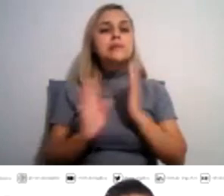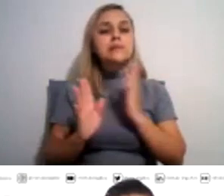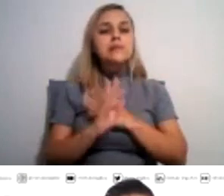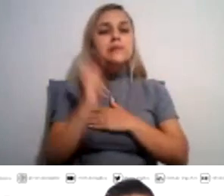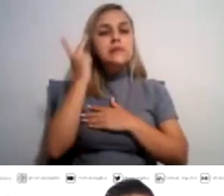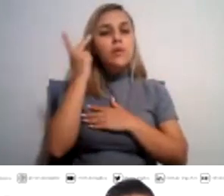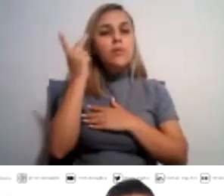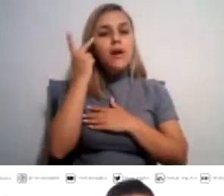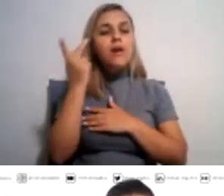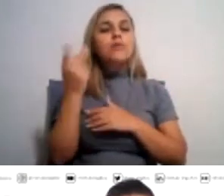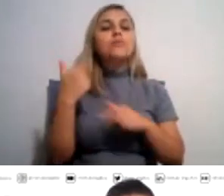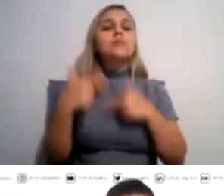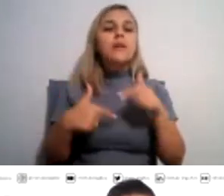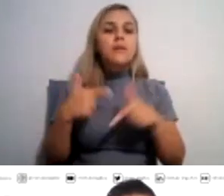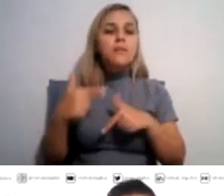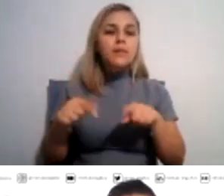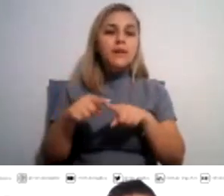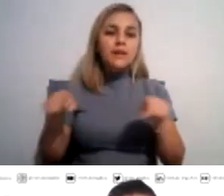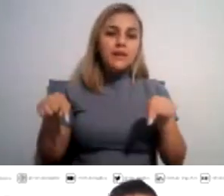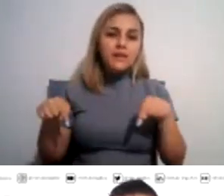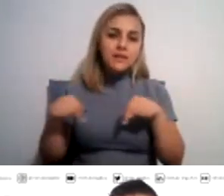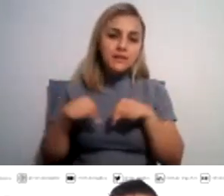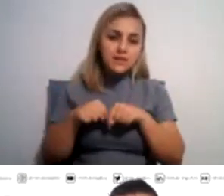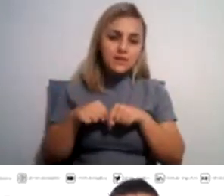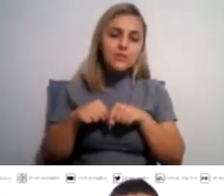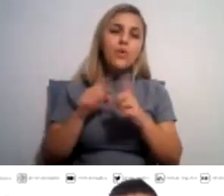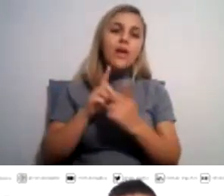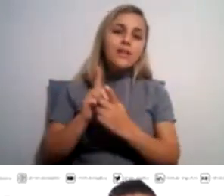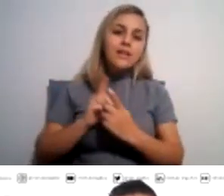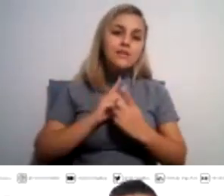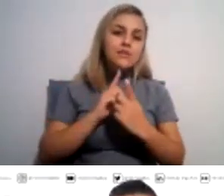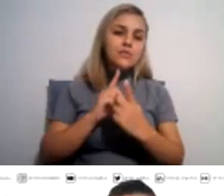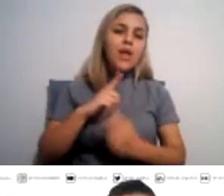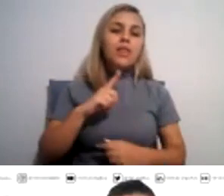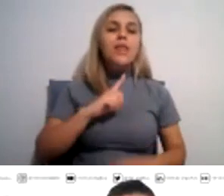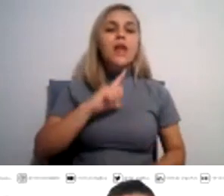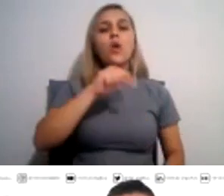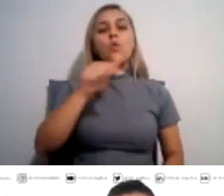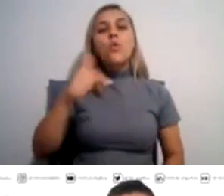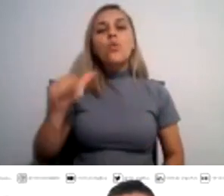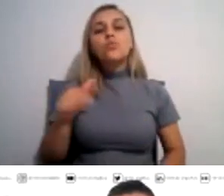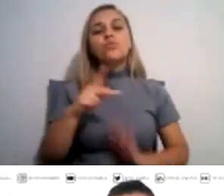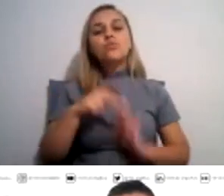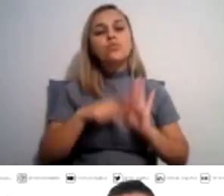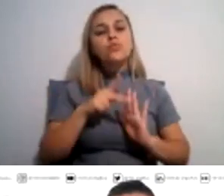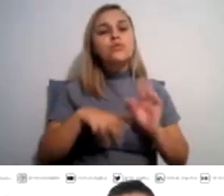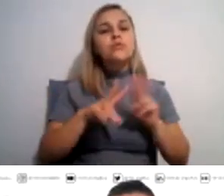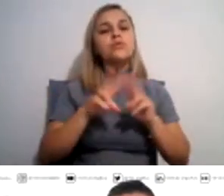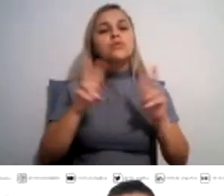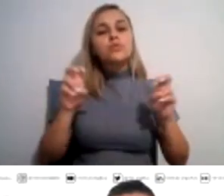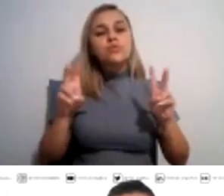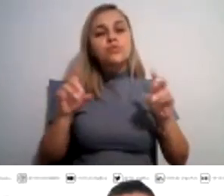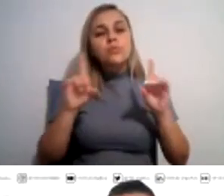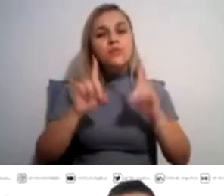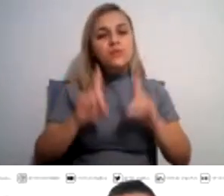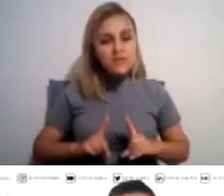dentro do consultório e também tenho os meus projetos outros também relacionados com a deficiência em outros